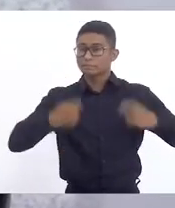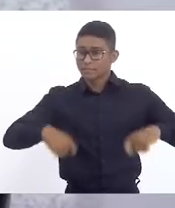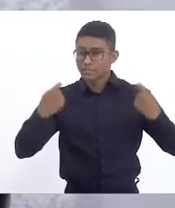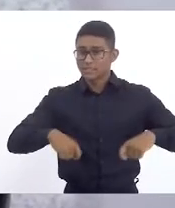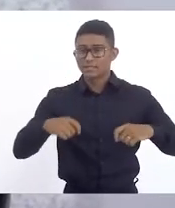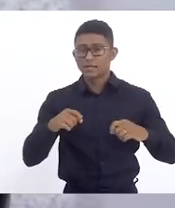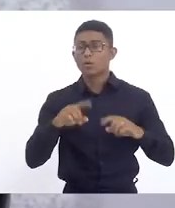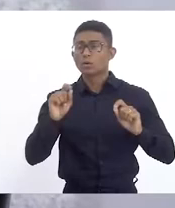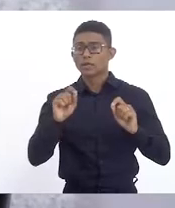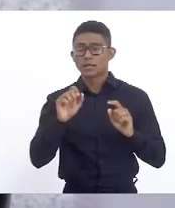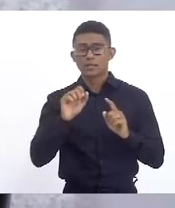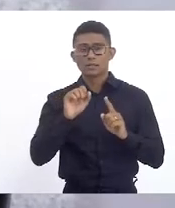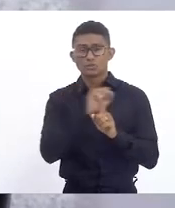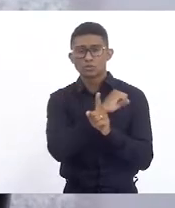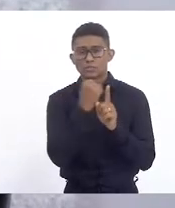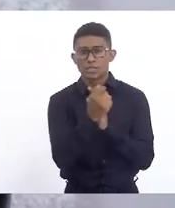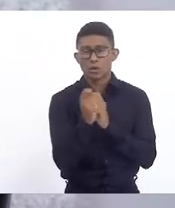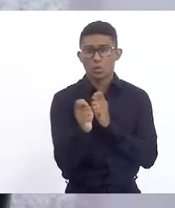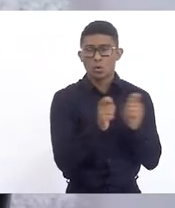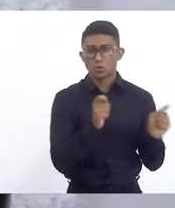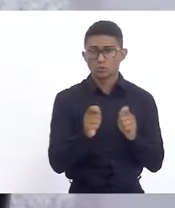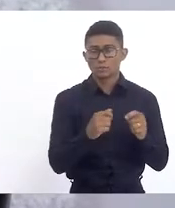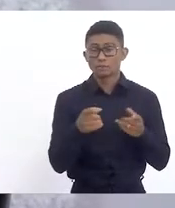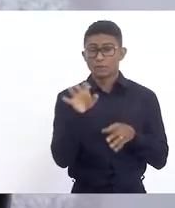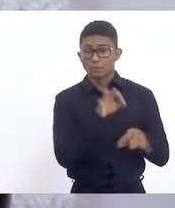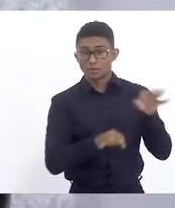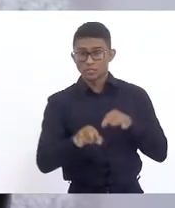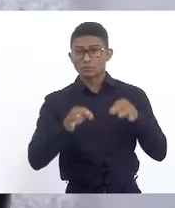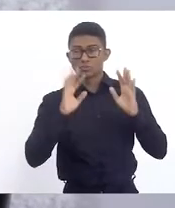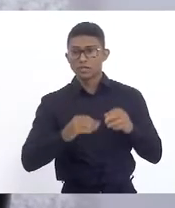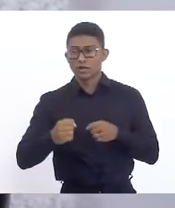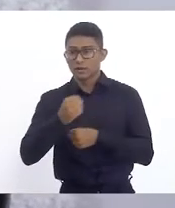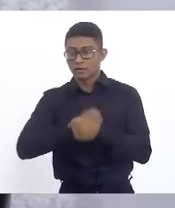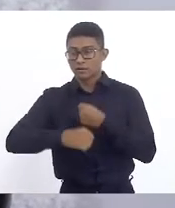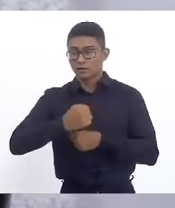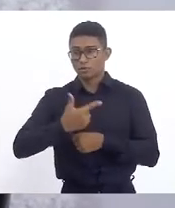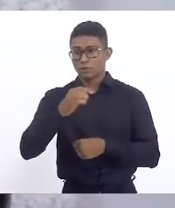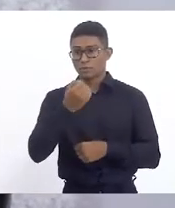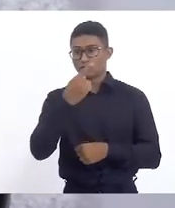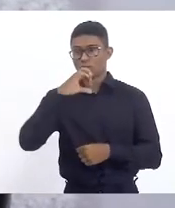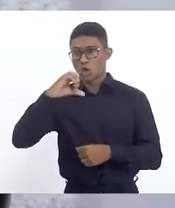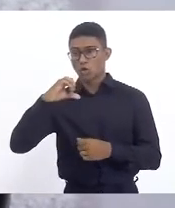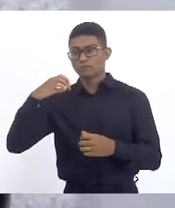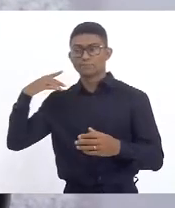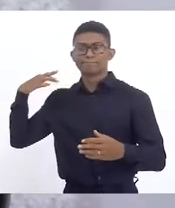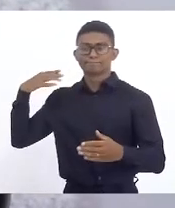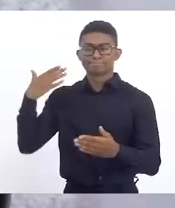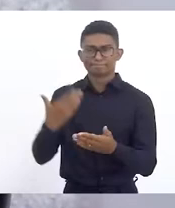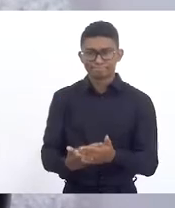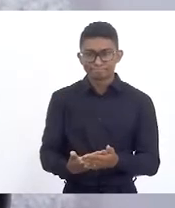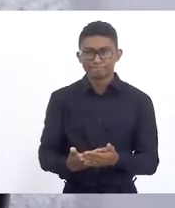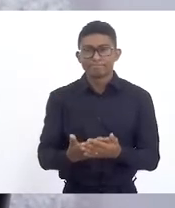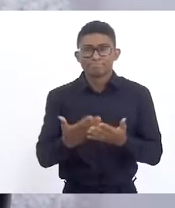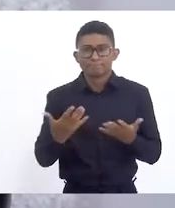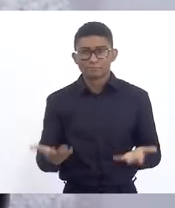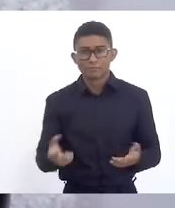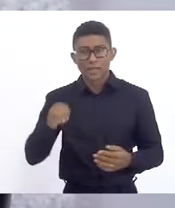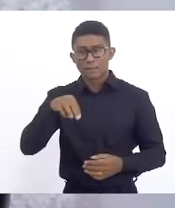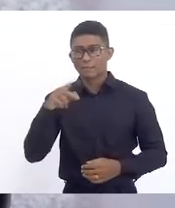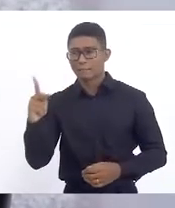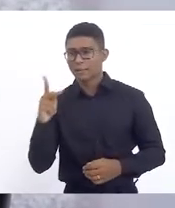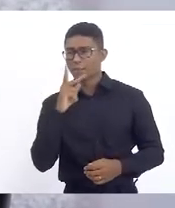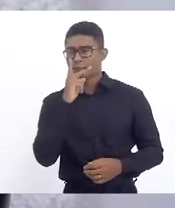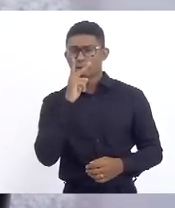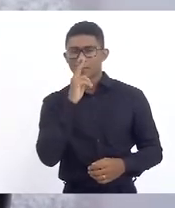um projeto que estava desde 2009 já com licença, estava sendo requentado, ou seja, o Ministério Público não estava questionando por